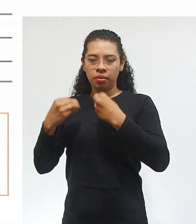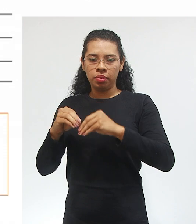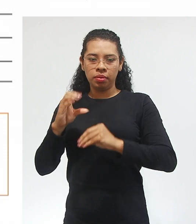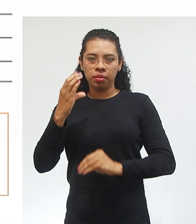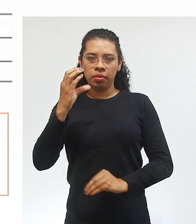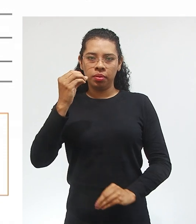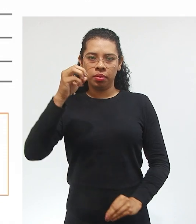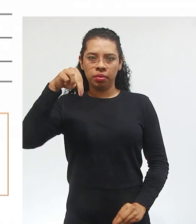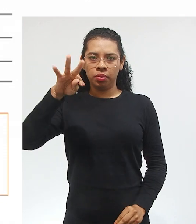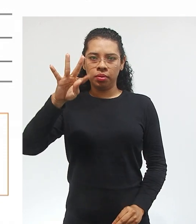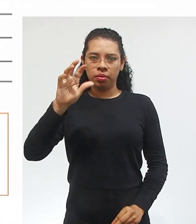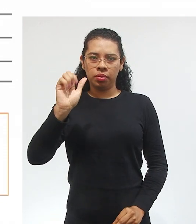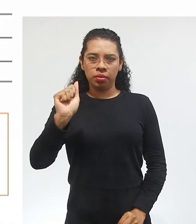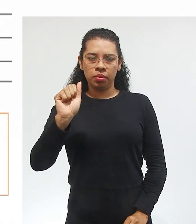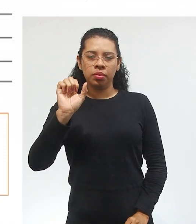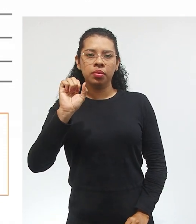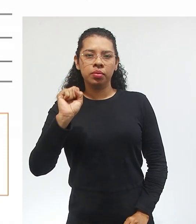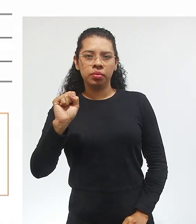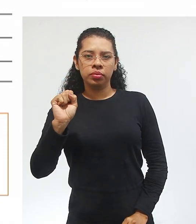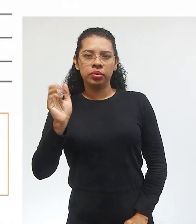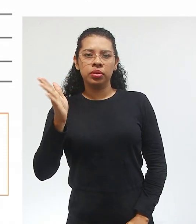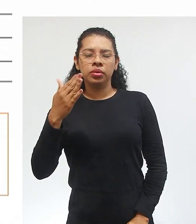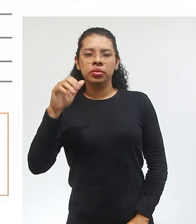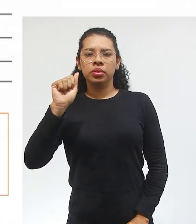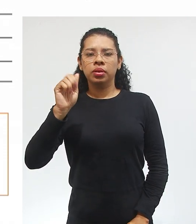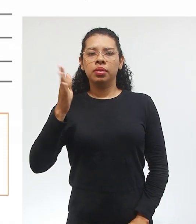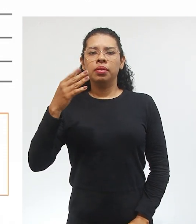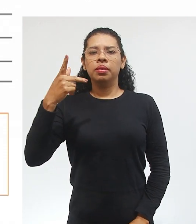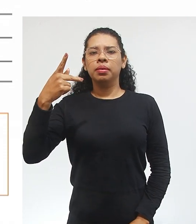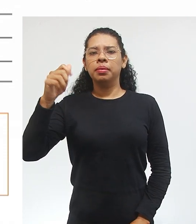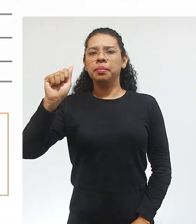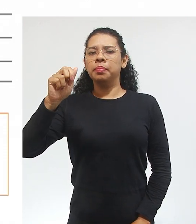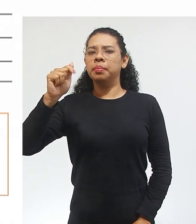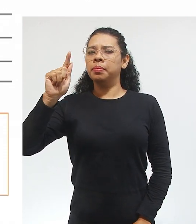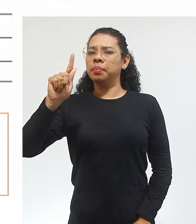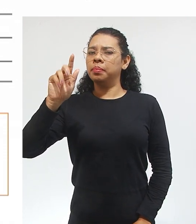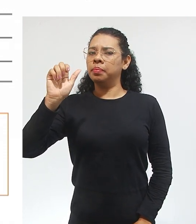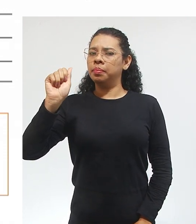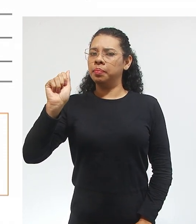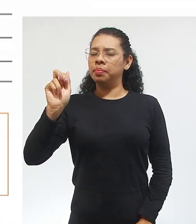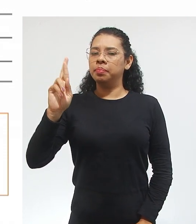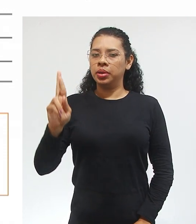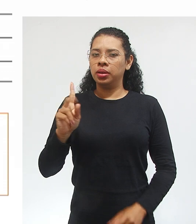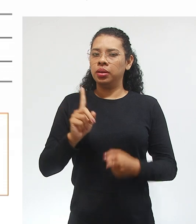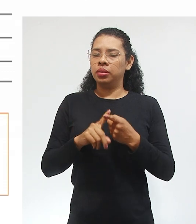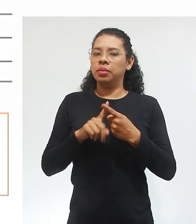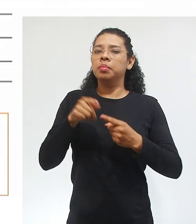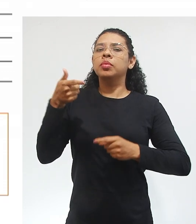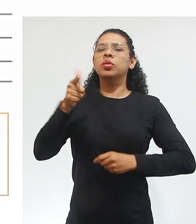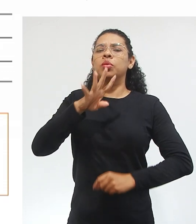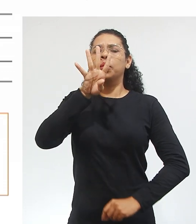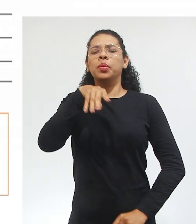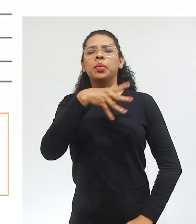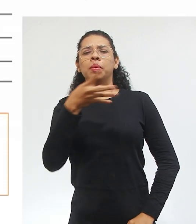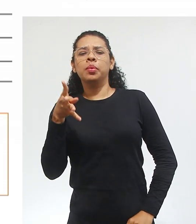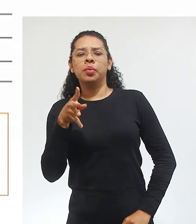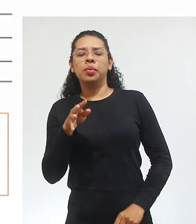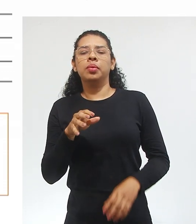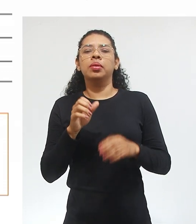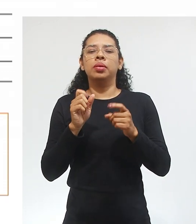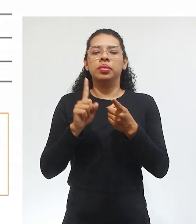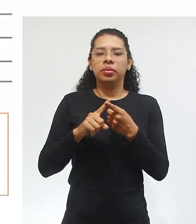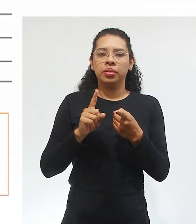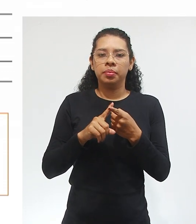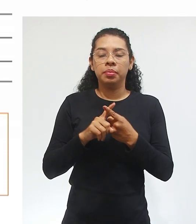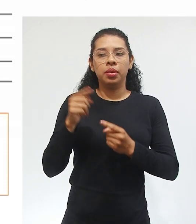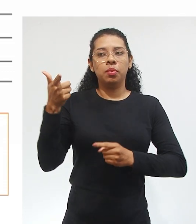aqui em contas a pagar, de 3.800, tá? Ah, professora, e se fosse da outra forma? Se fosse da outra forma, você ia abrir